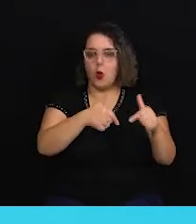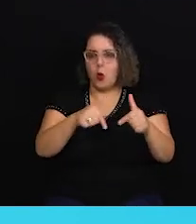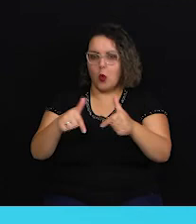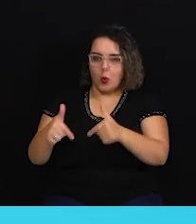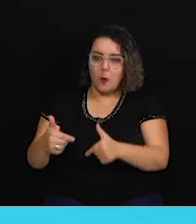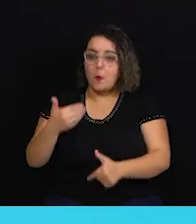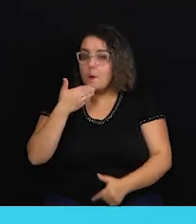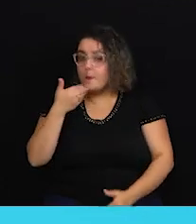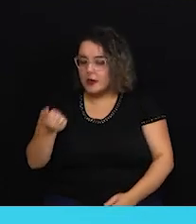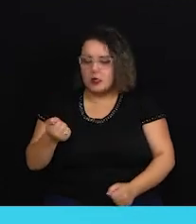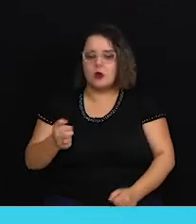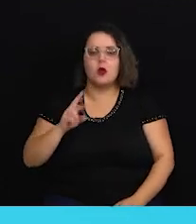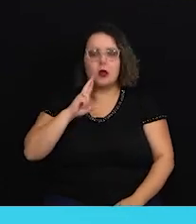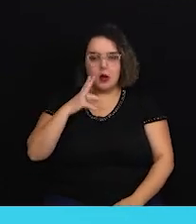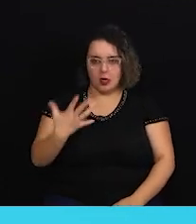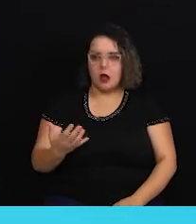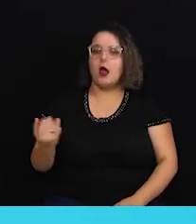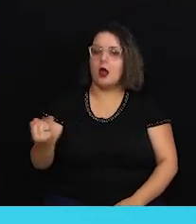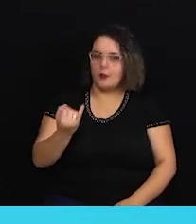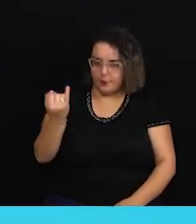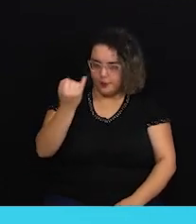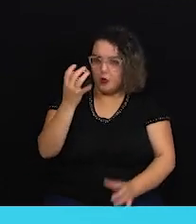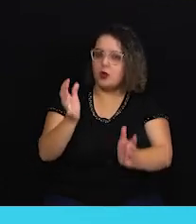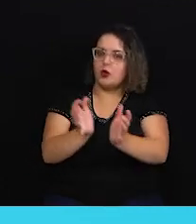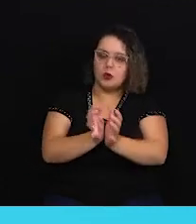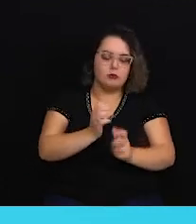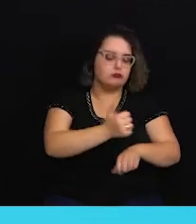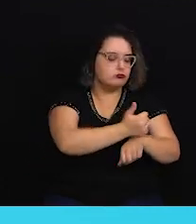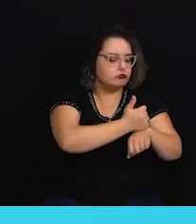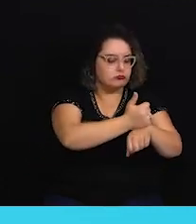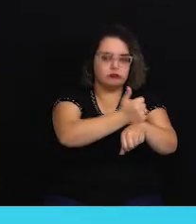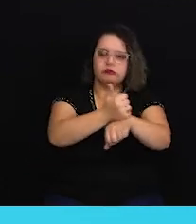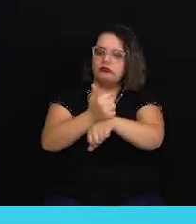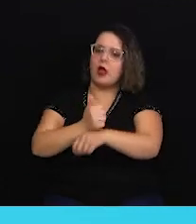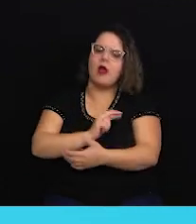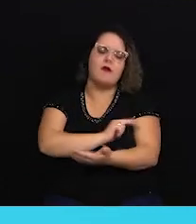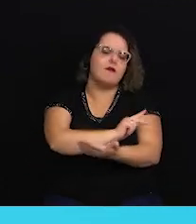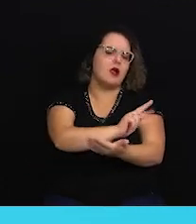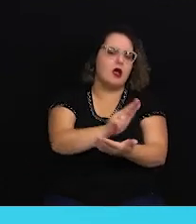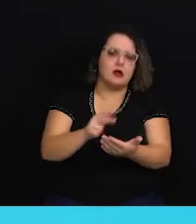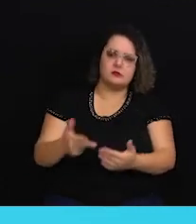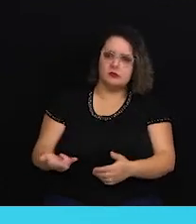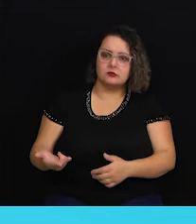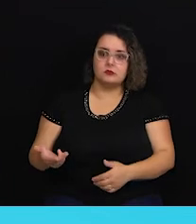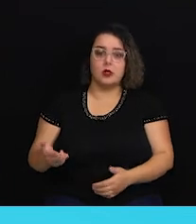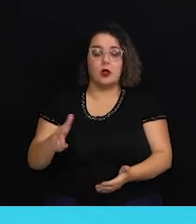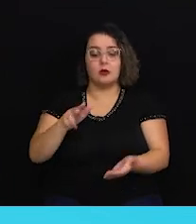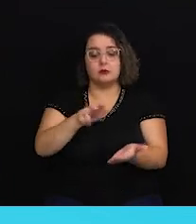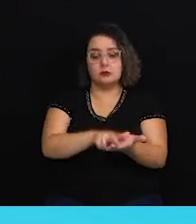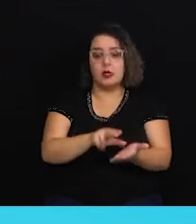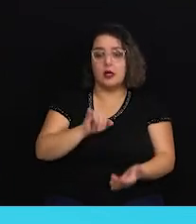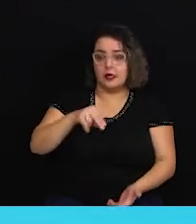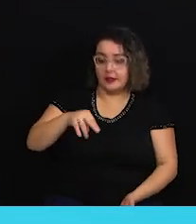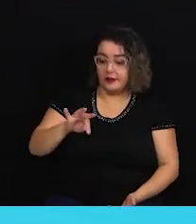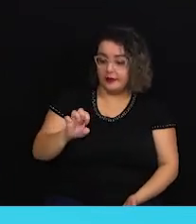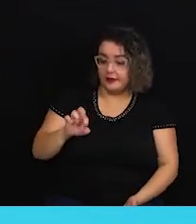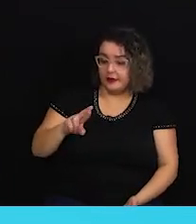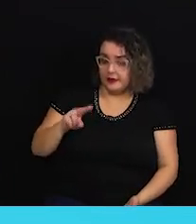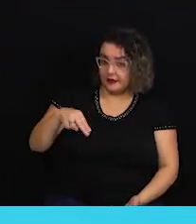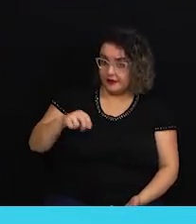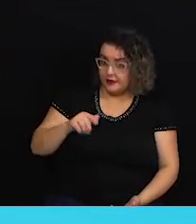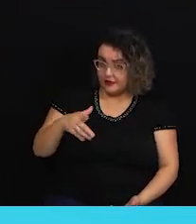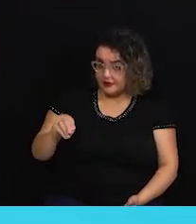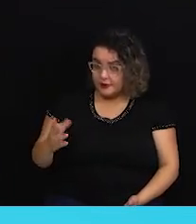trabalho, o melhor desfecho, é fundamental uma equipe multidisciplinar. E a gente fala desde a internação. Então, tem quem faz a internação,